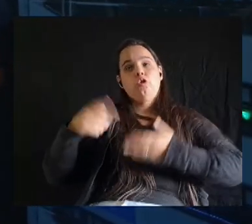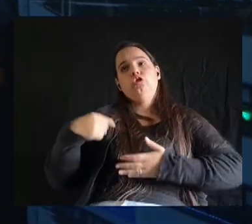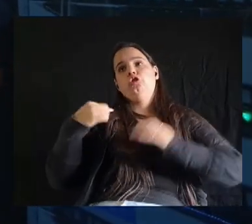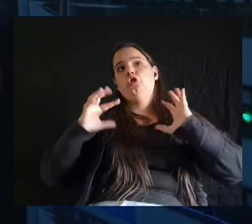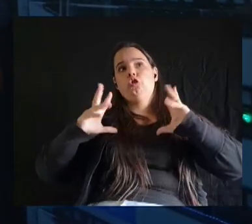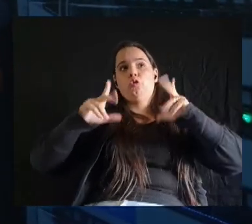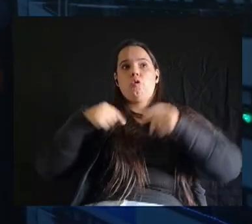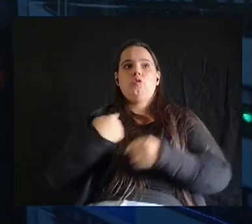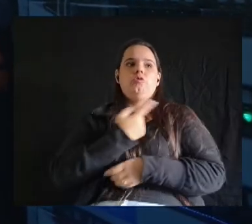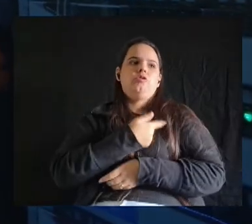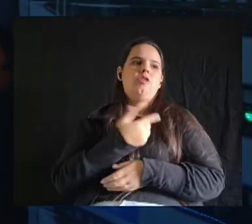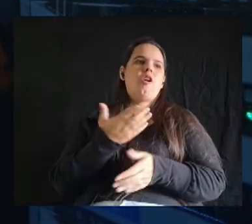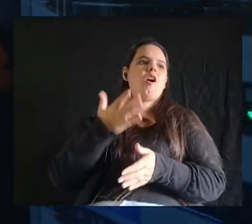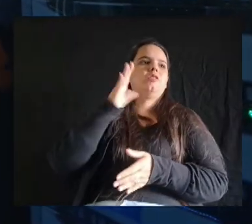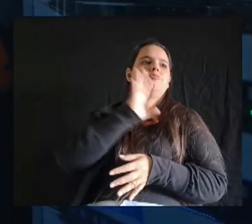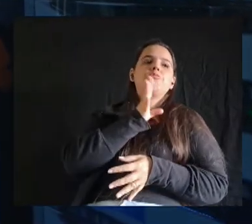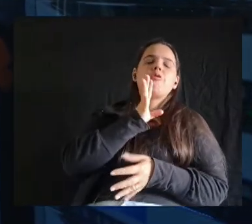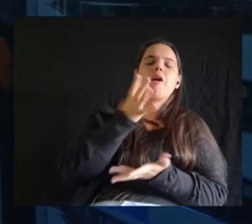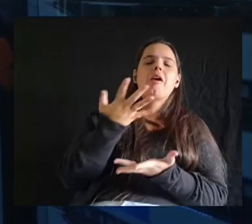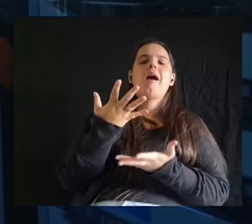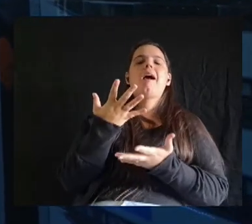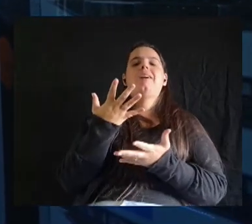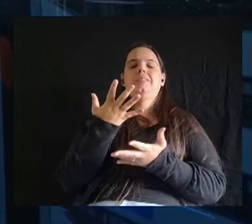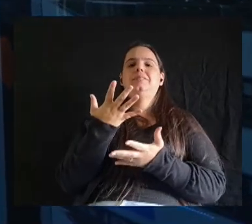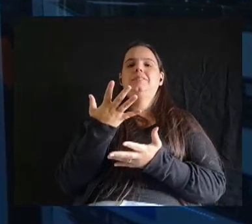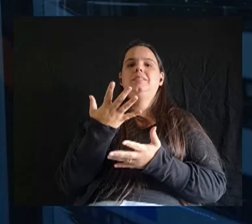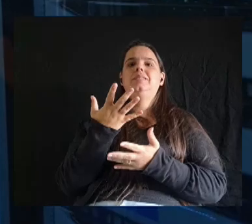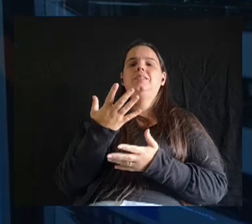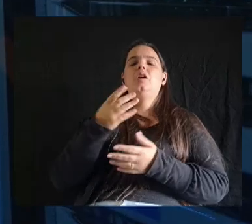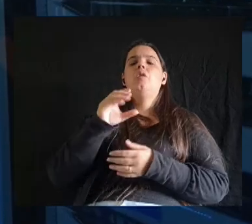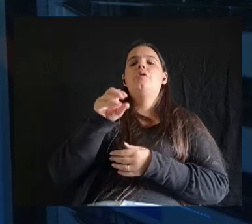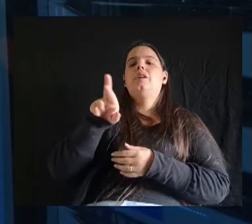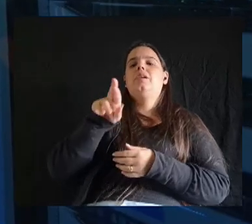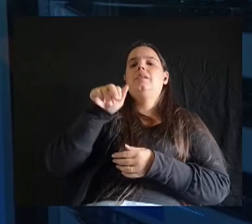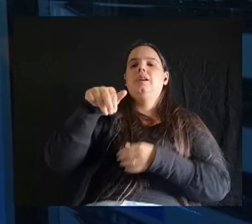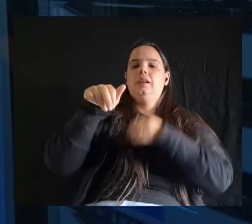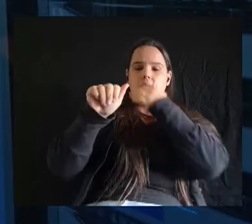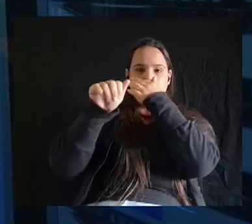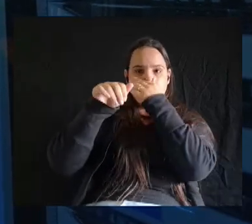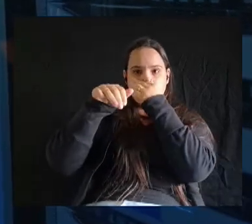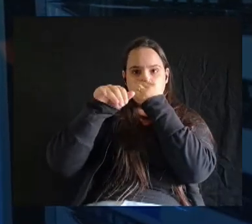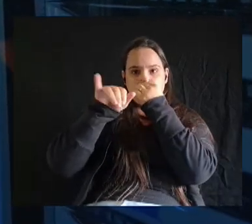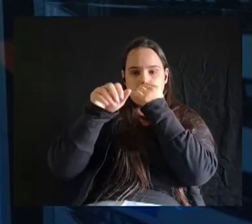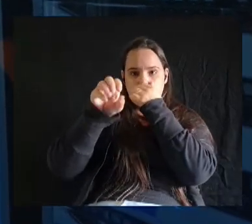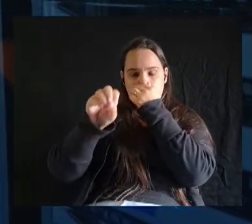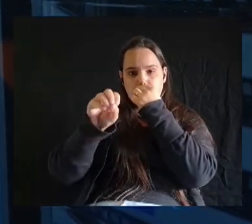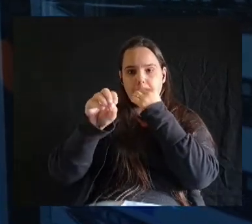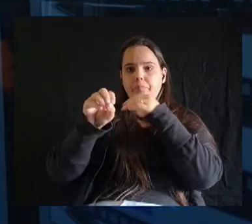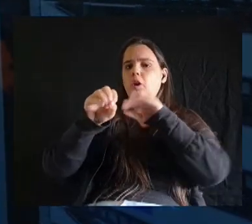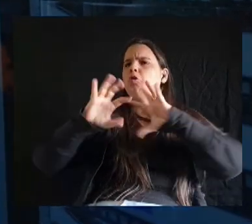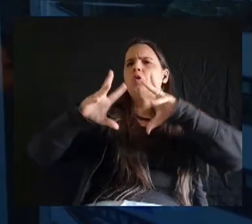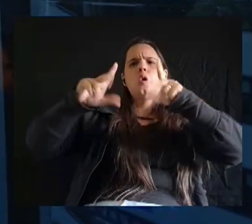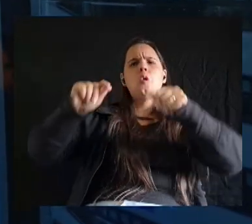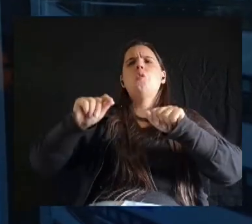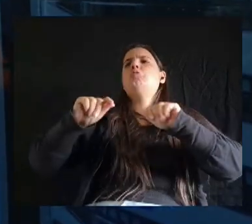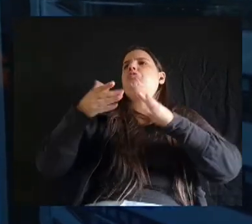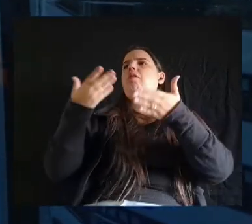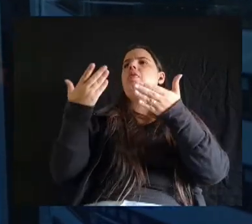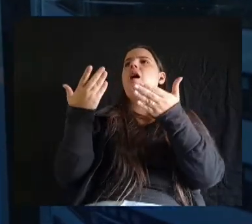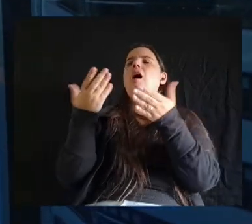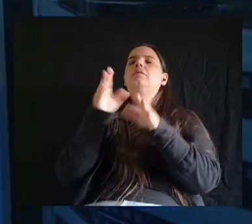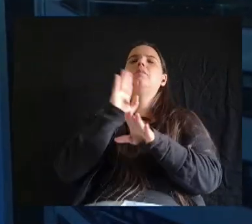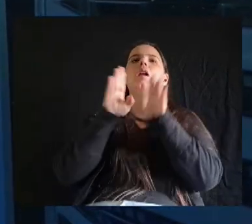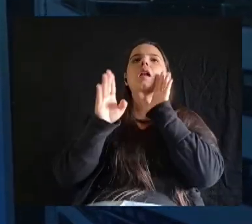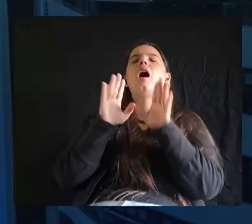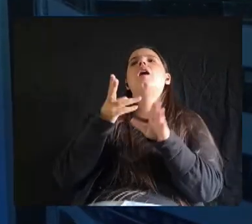né? Os algoritmos estão lá presentes no nosso dia a dia, em tudo que a gente faz na internet, seja acessando uma rede social, seja